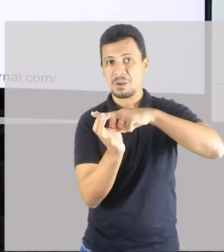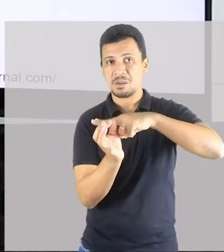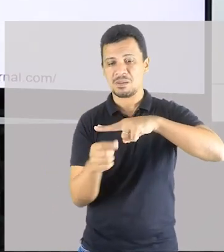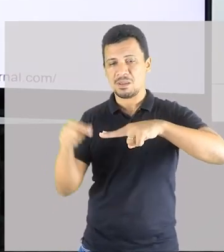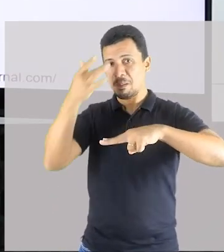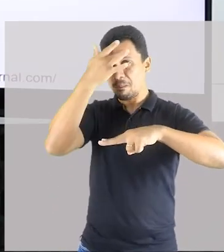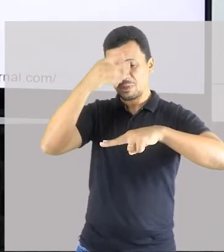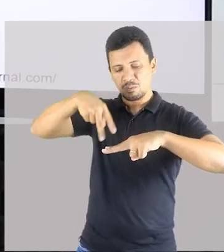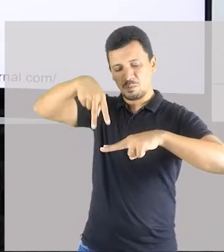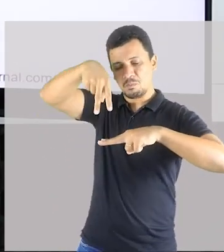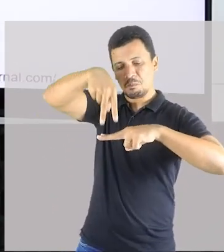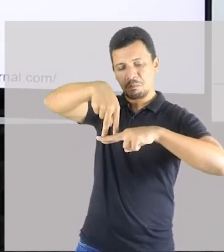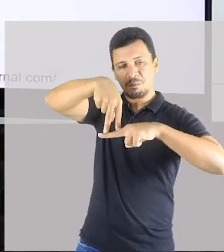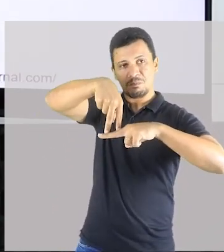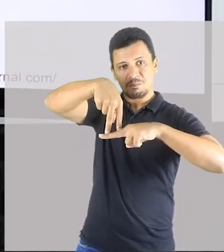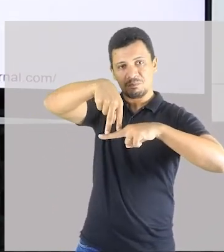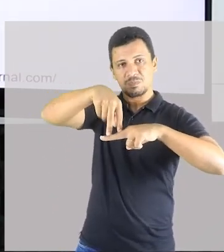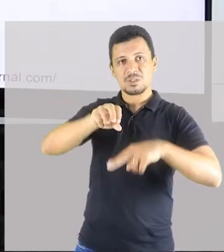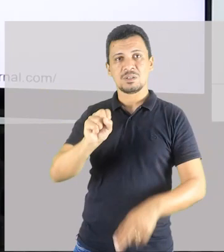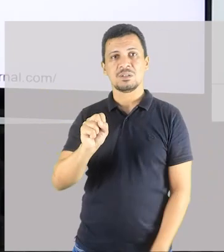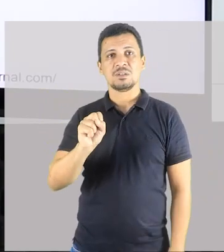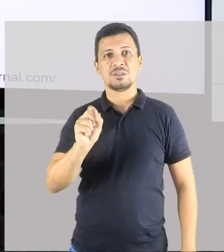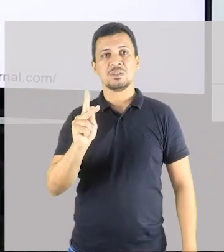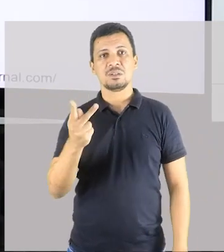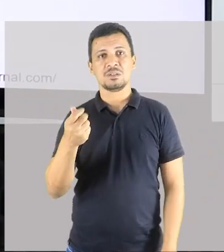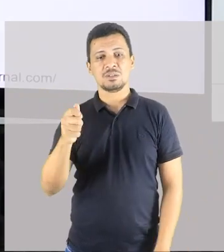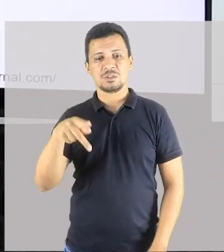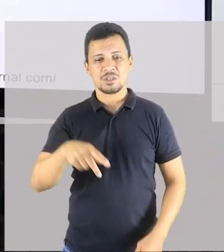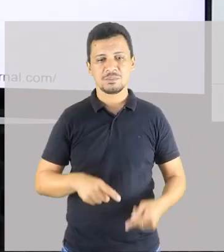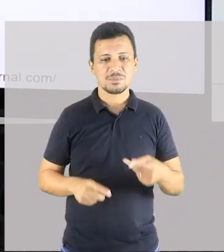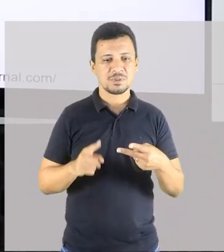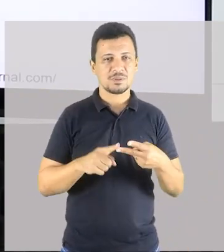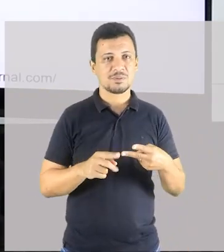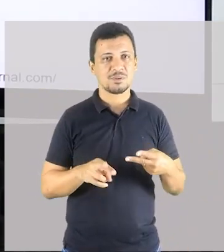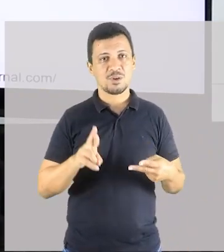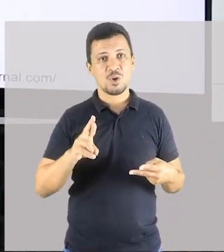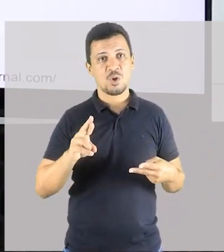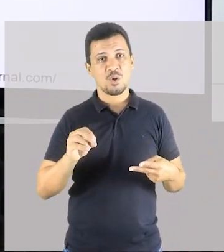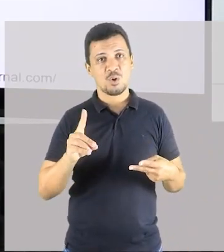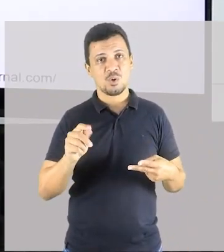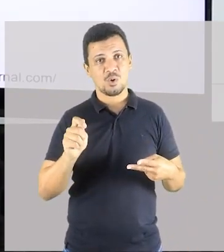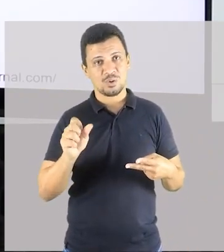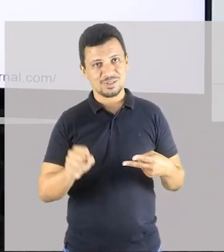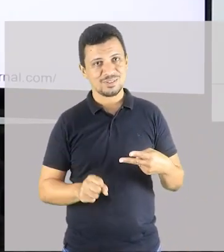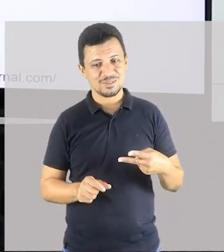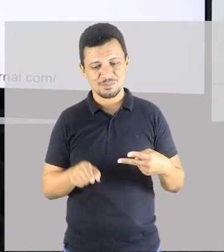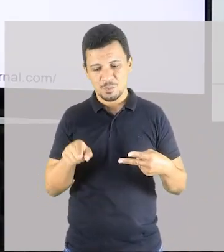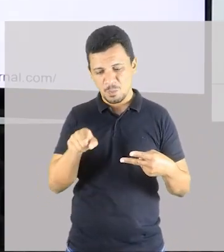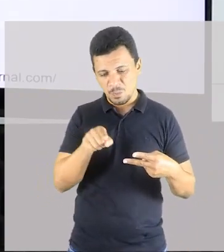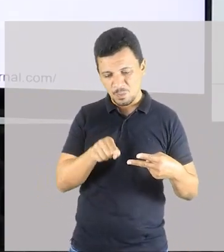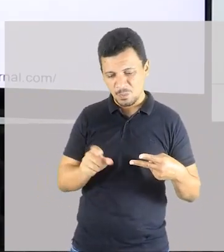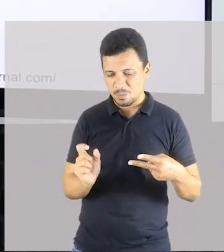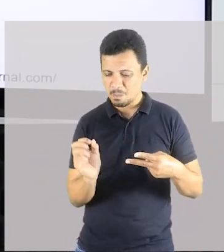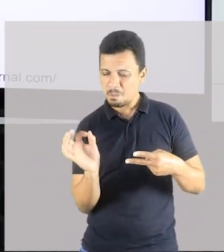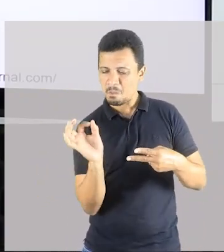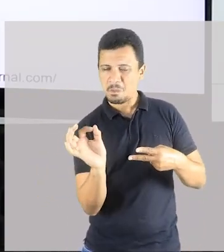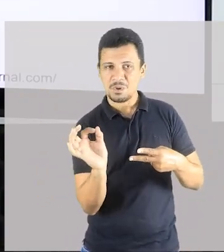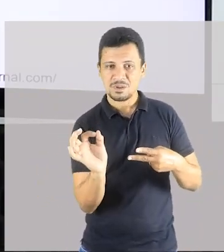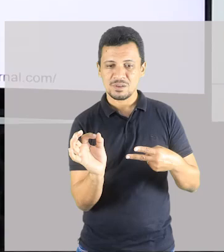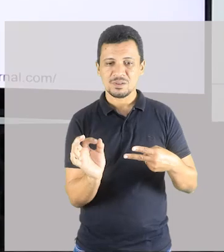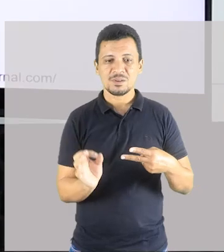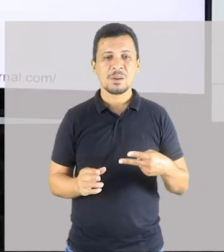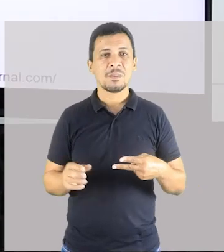cima. Então essa parte a gente chama de shape. Vão ter as rodas, como eu falei, formadas através